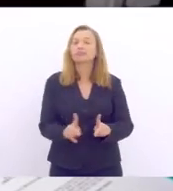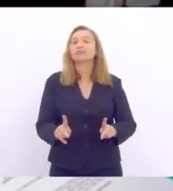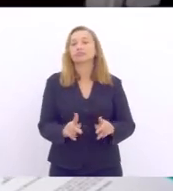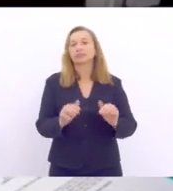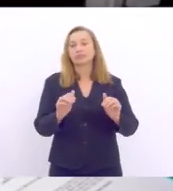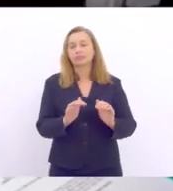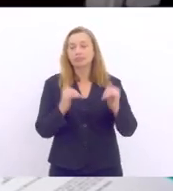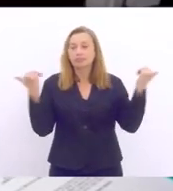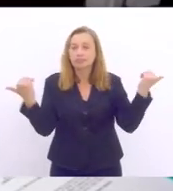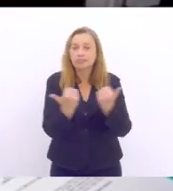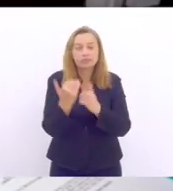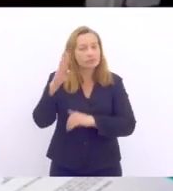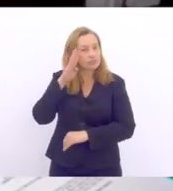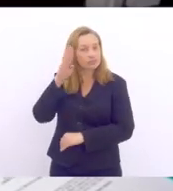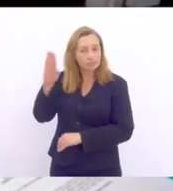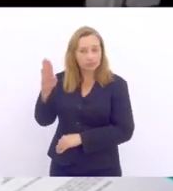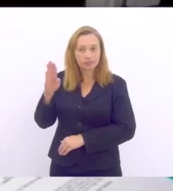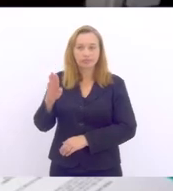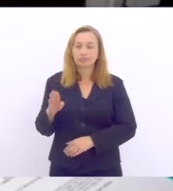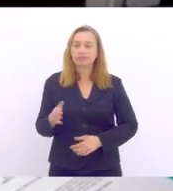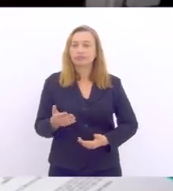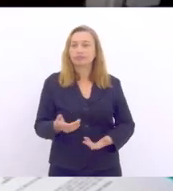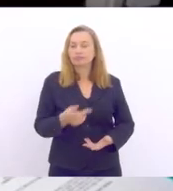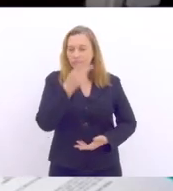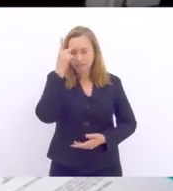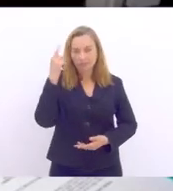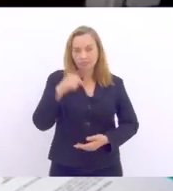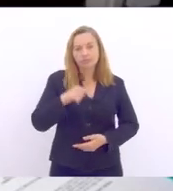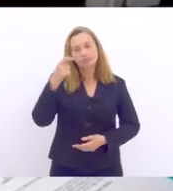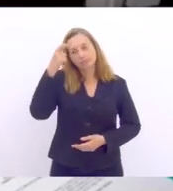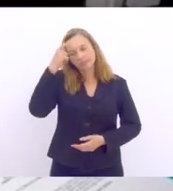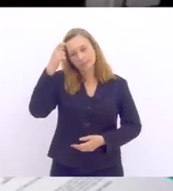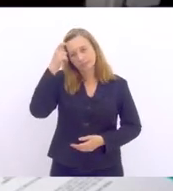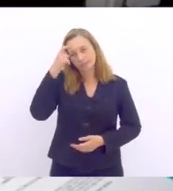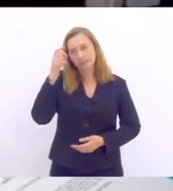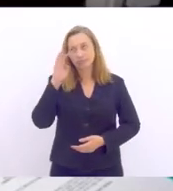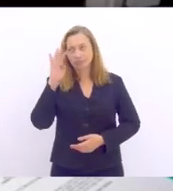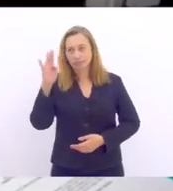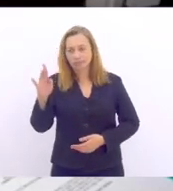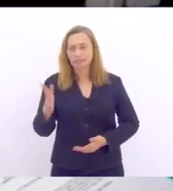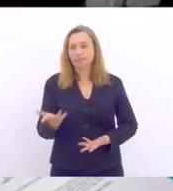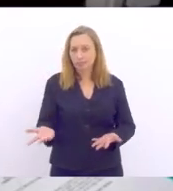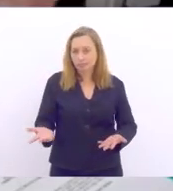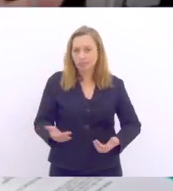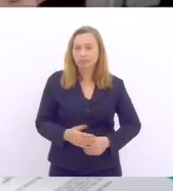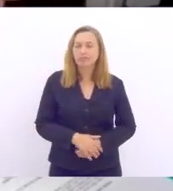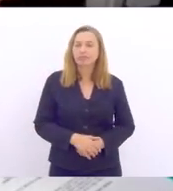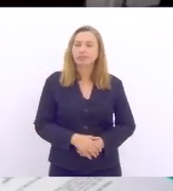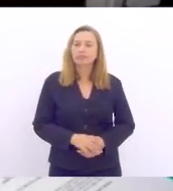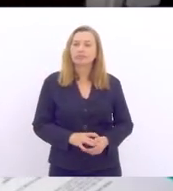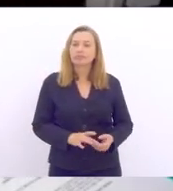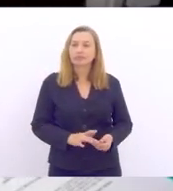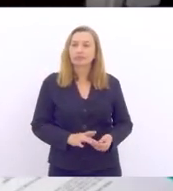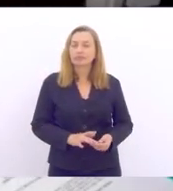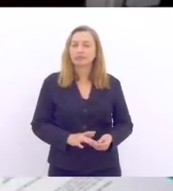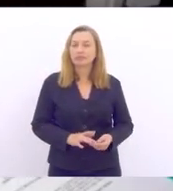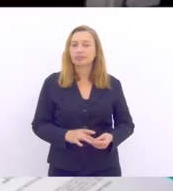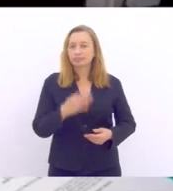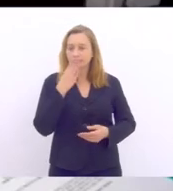Elas são as principais interessadas. Ninguém aqui em sã consciência vai imaginar que, majoritariamente, o que as